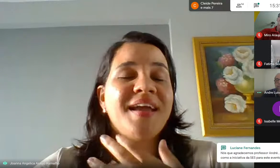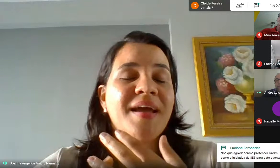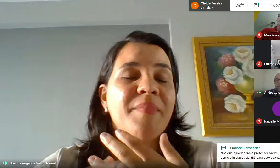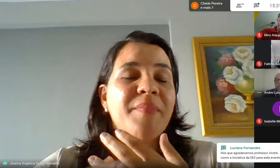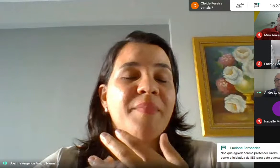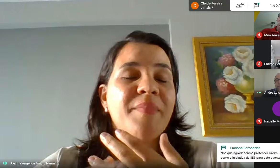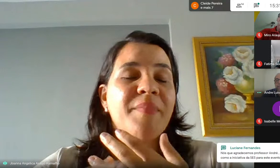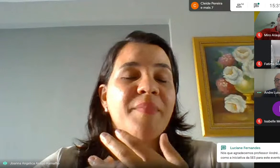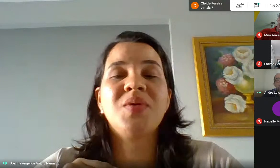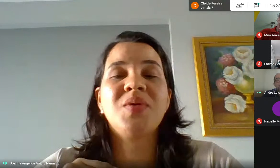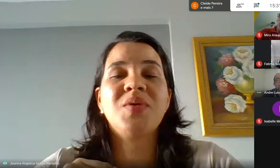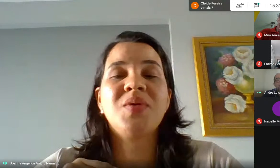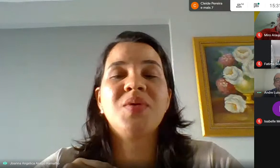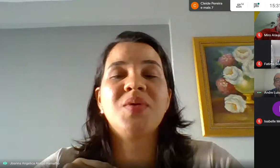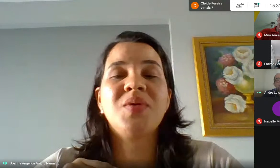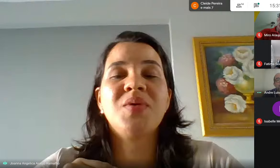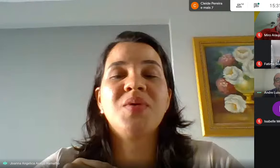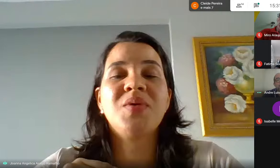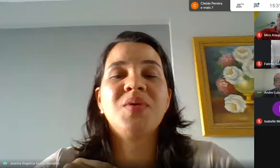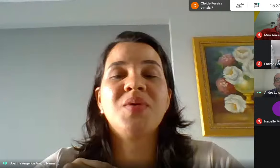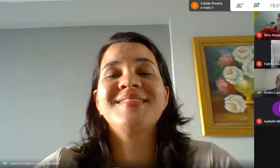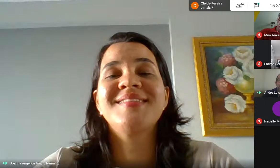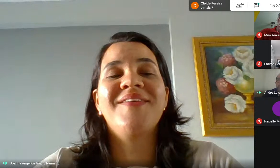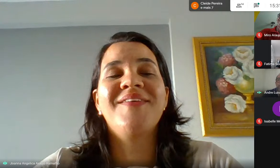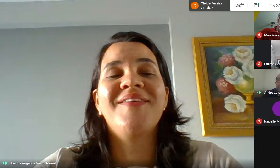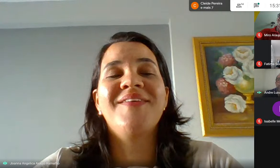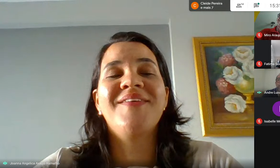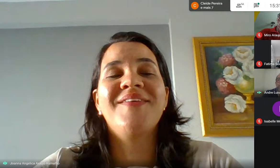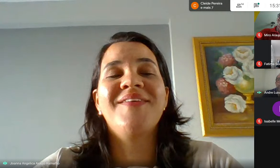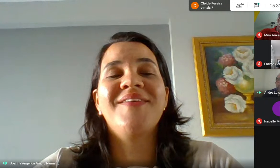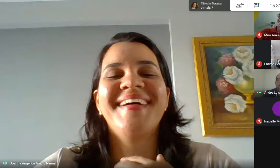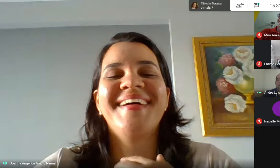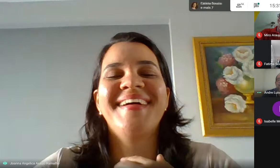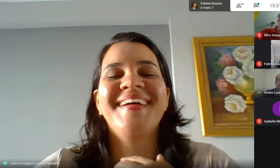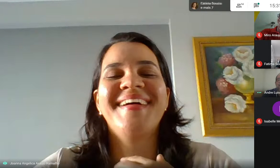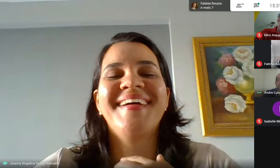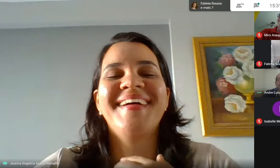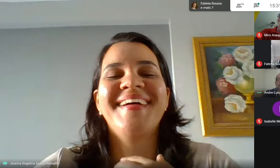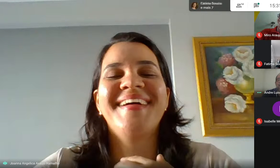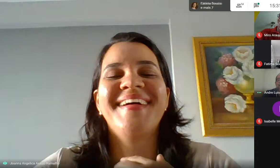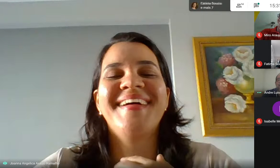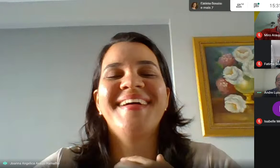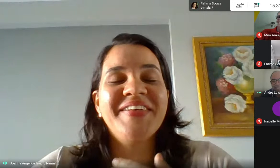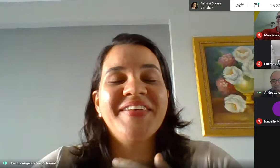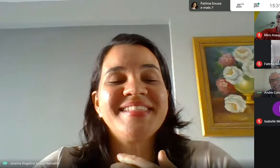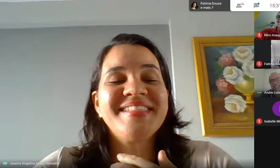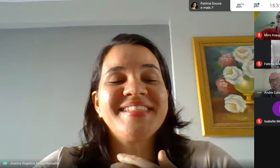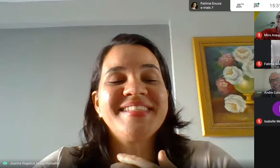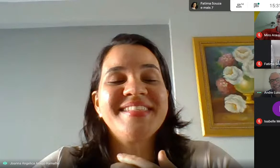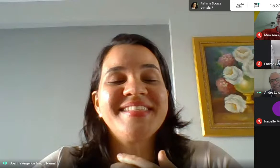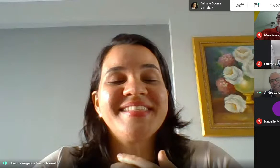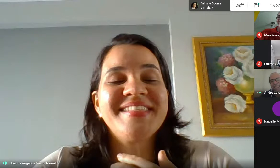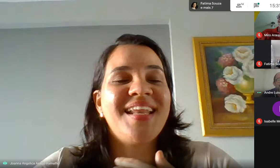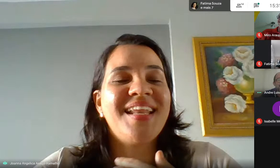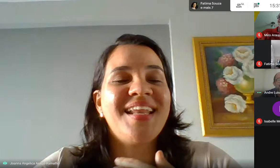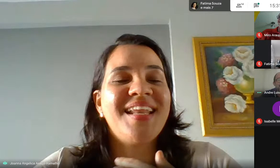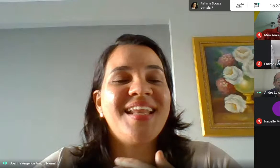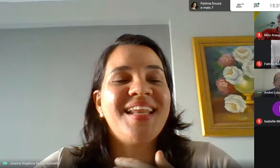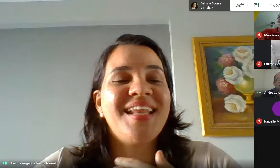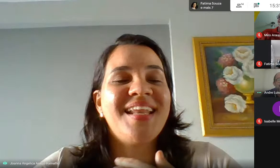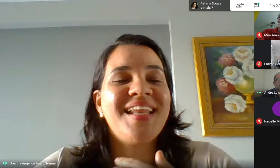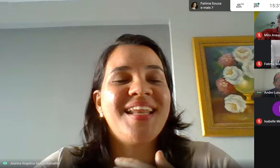falar que aprendeu alguma coisa com a gente, né, Miro? Isso é uma honra. Porque nós vemos